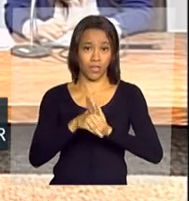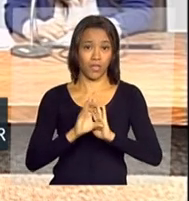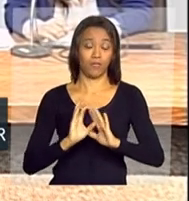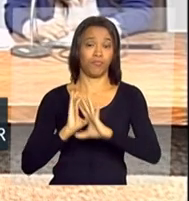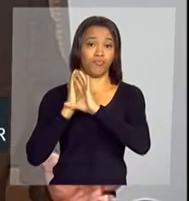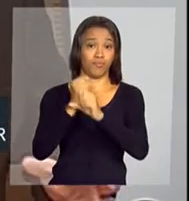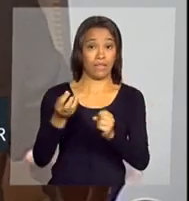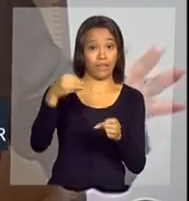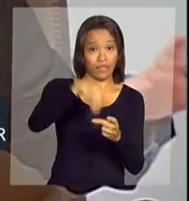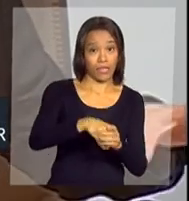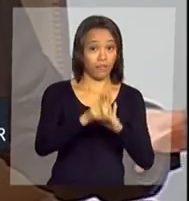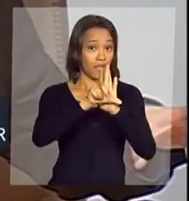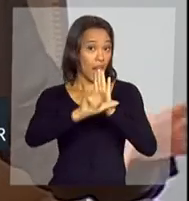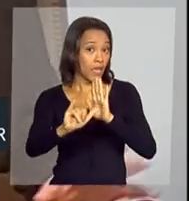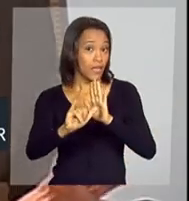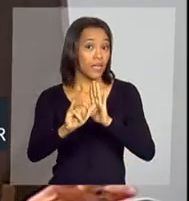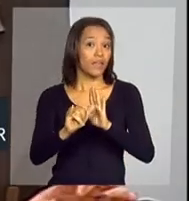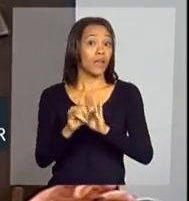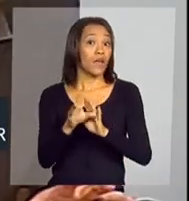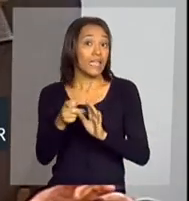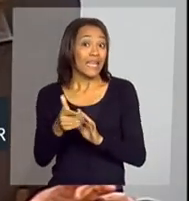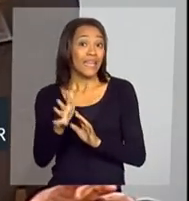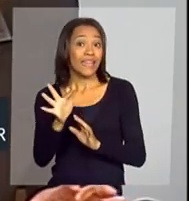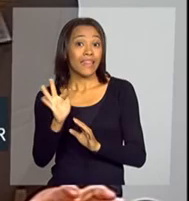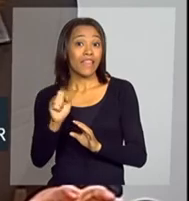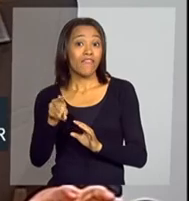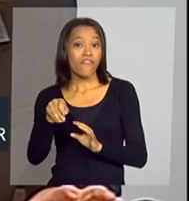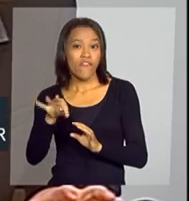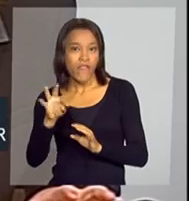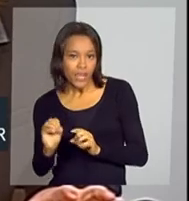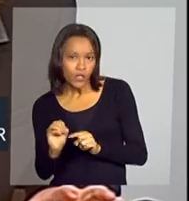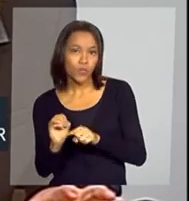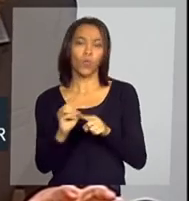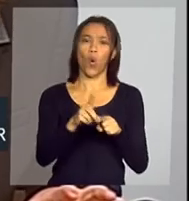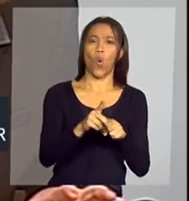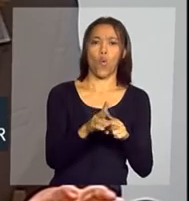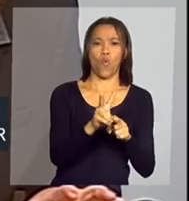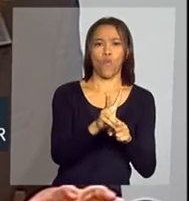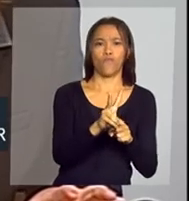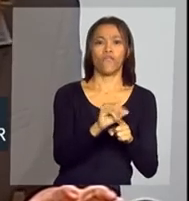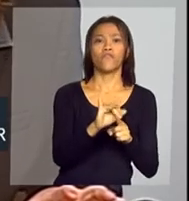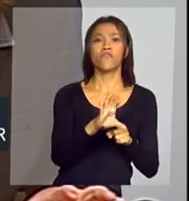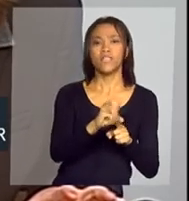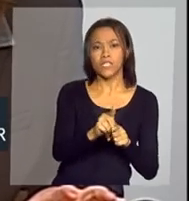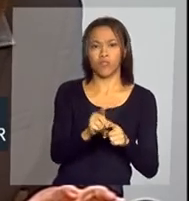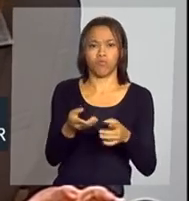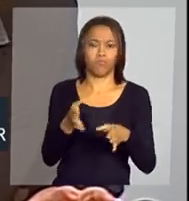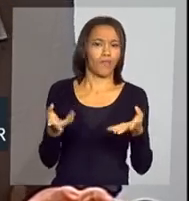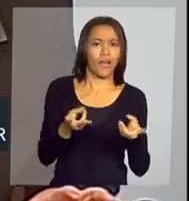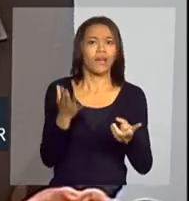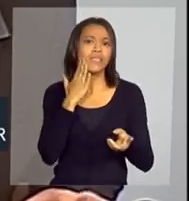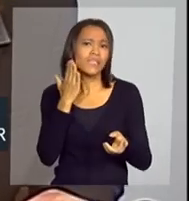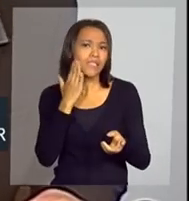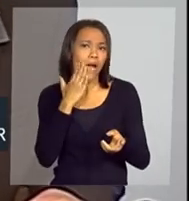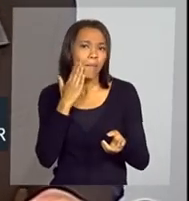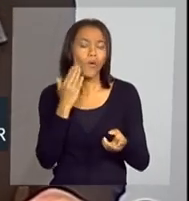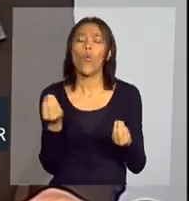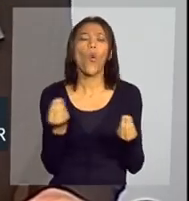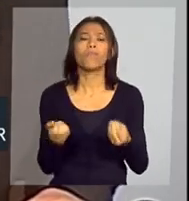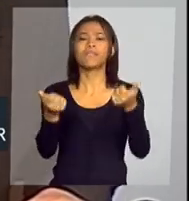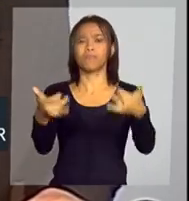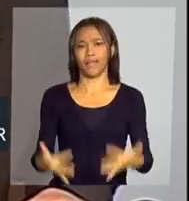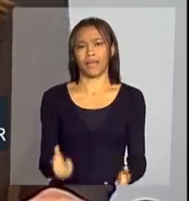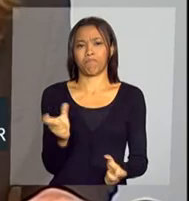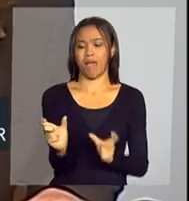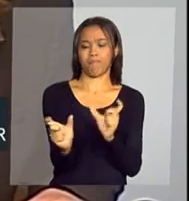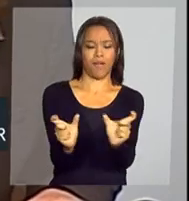na legislação brasileira que é uma coisa defeito outra coisa é vício problemas de mau funcionamento Tecnicamente aviso vai explicar para